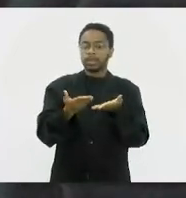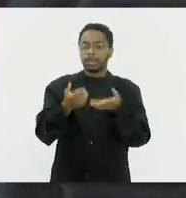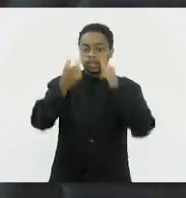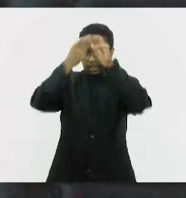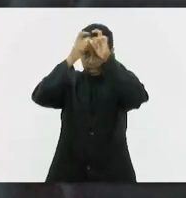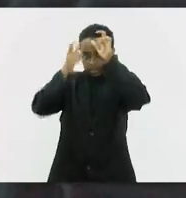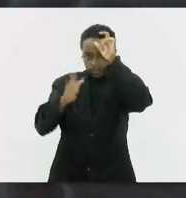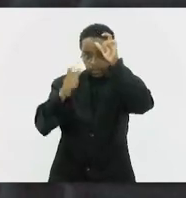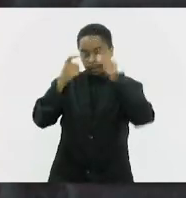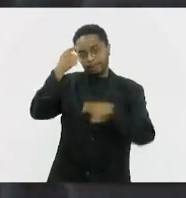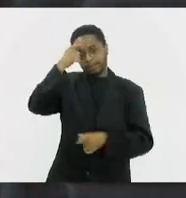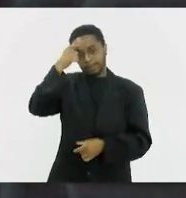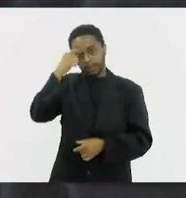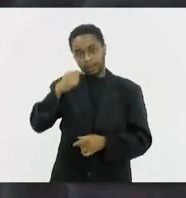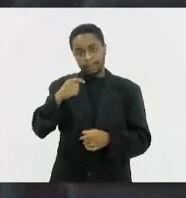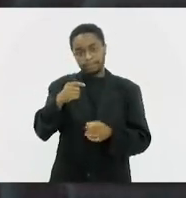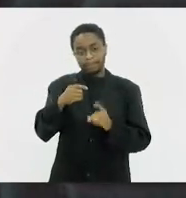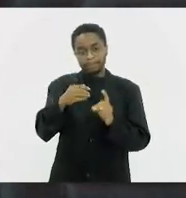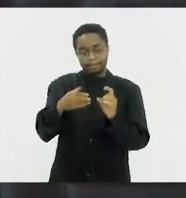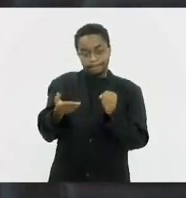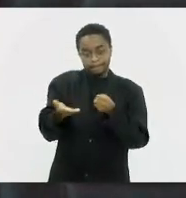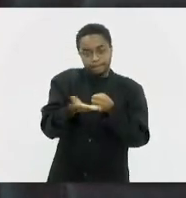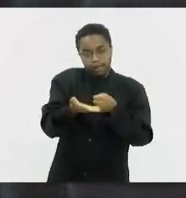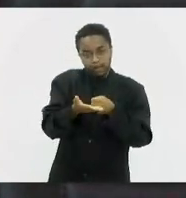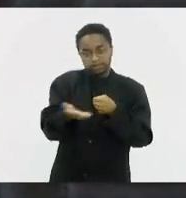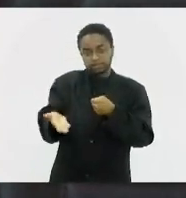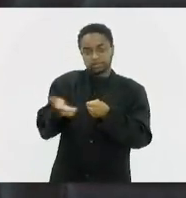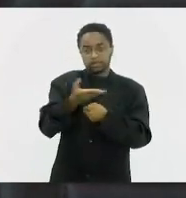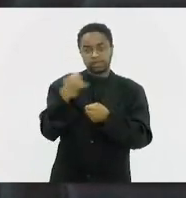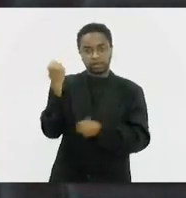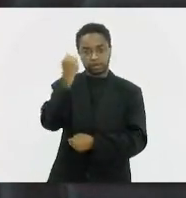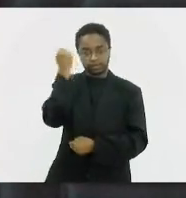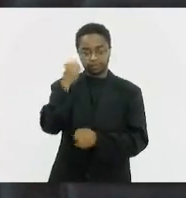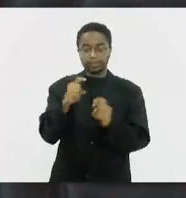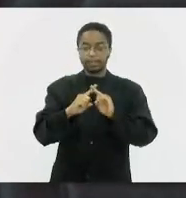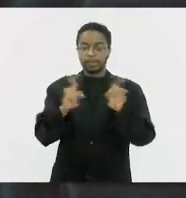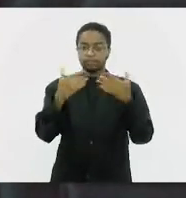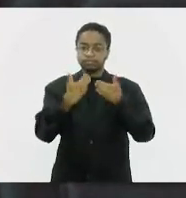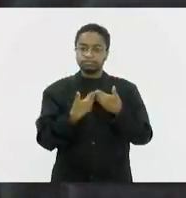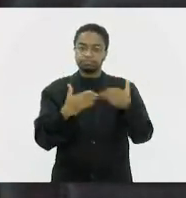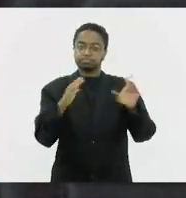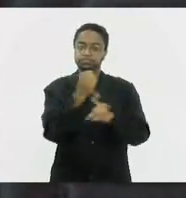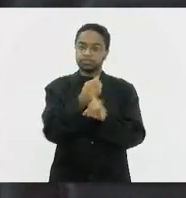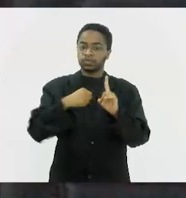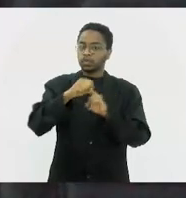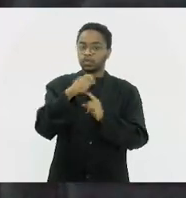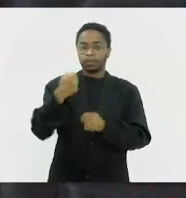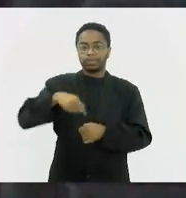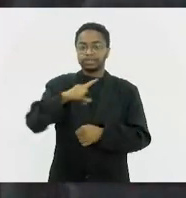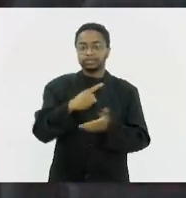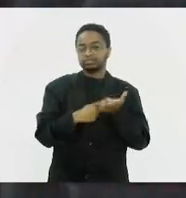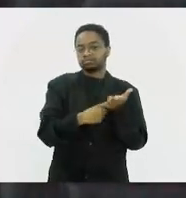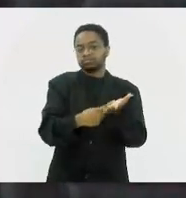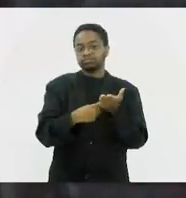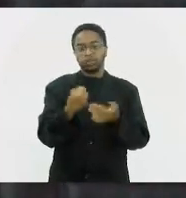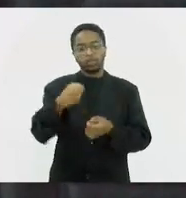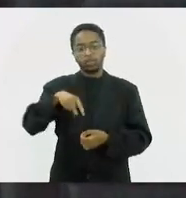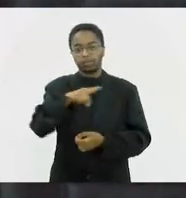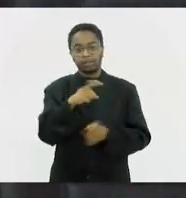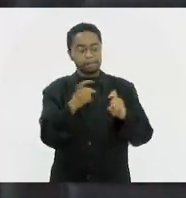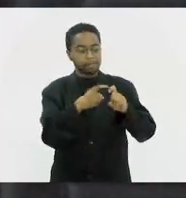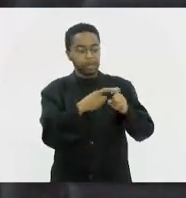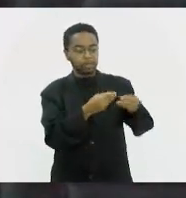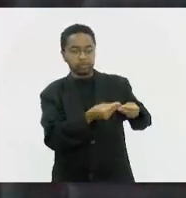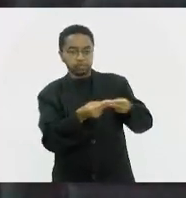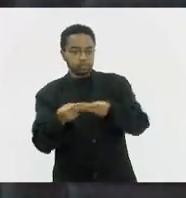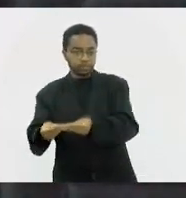e graves, mas ele é porta aberta para a sociedade. Você não precisa de agendamento, você não precisa de encaminhamento para